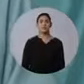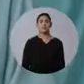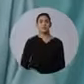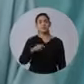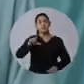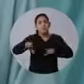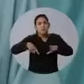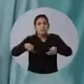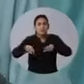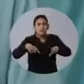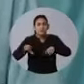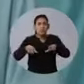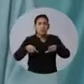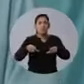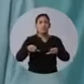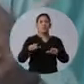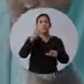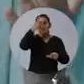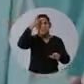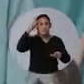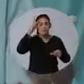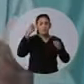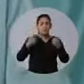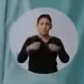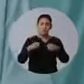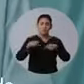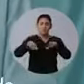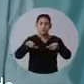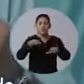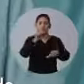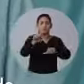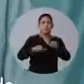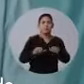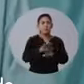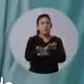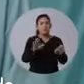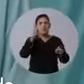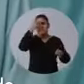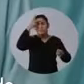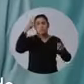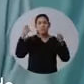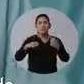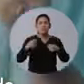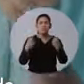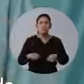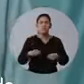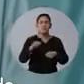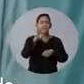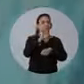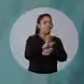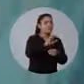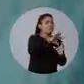e geração de empregos, vamos abrir o Acre para o desenvolvimento. Chega do Estado depender do governo para